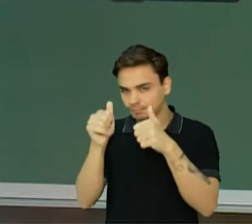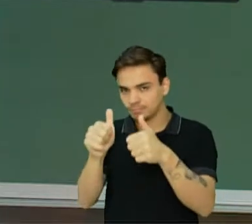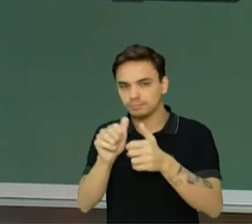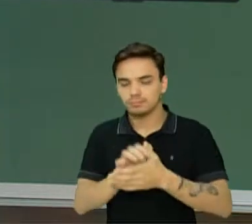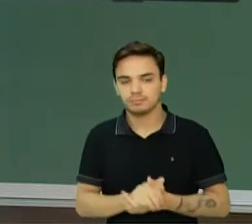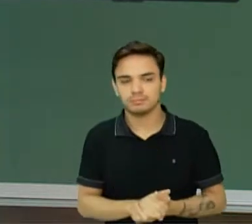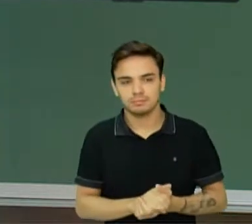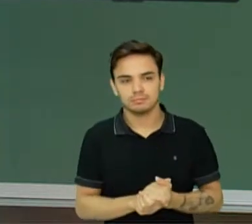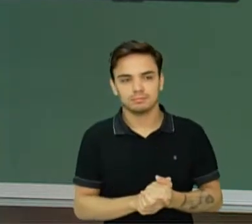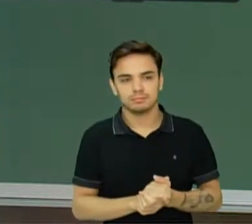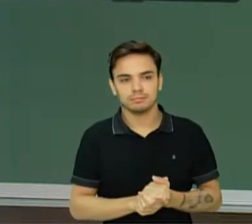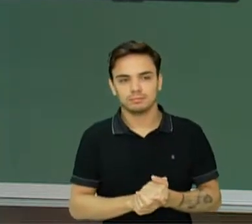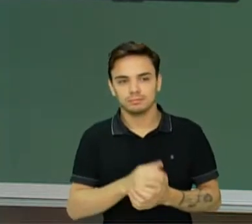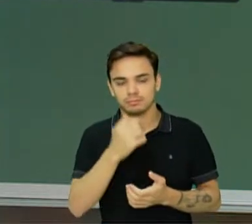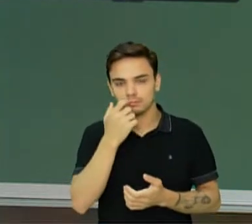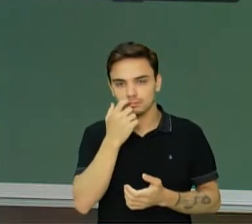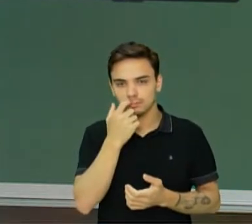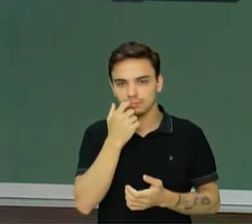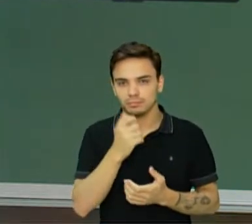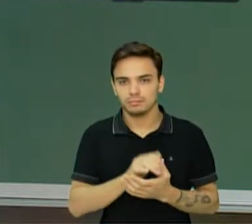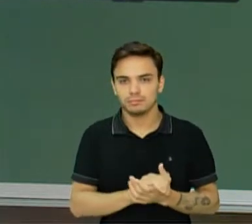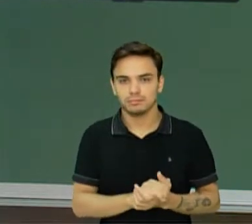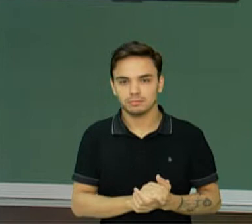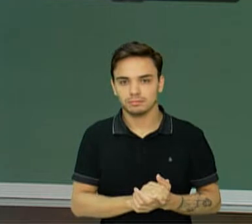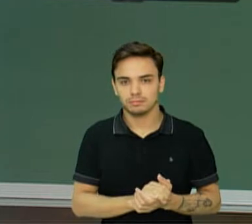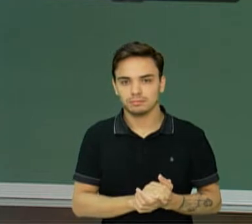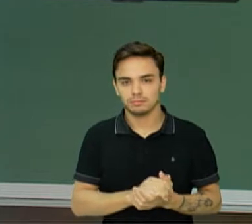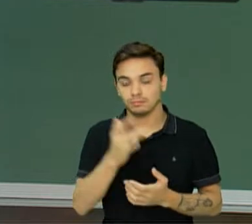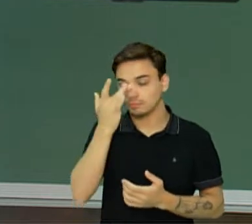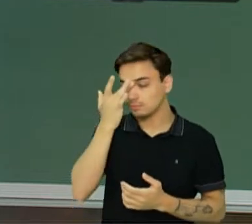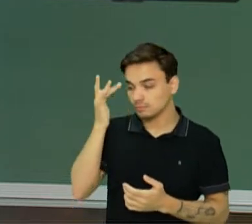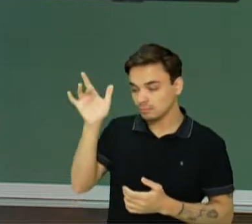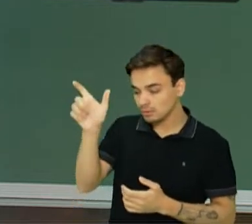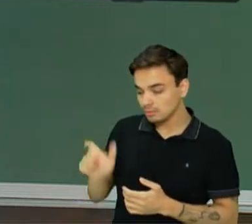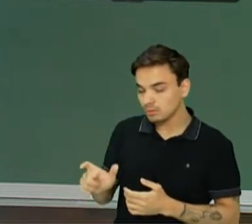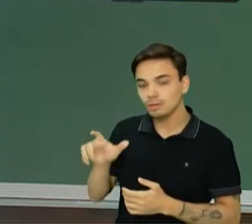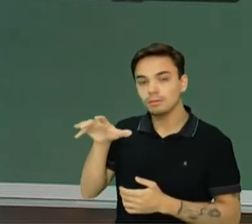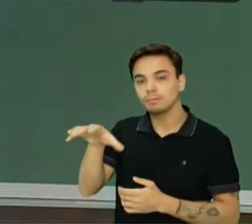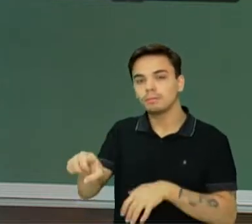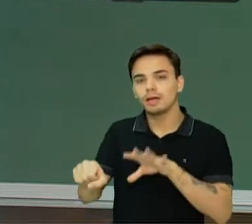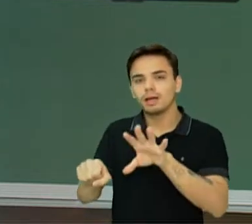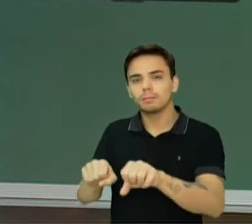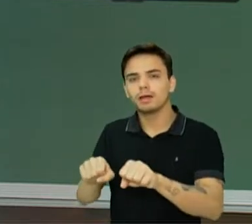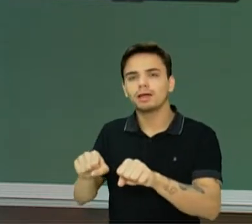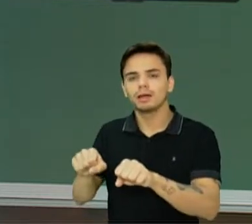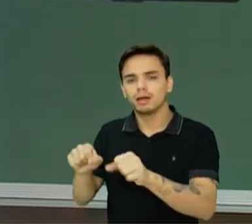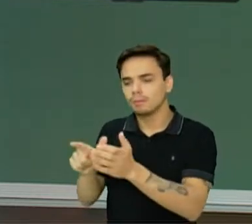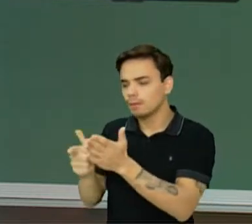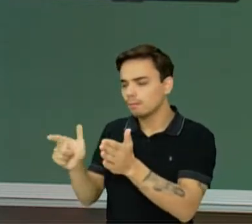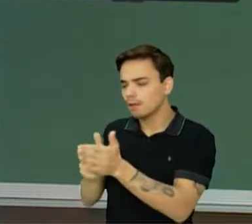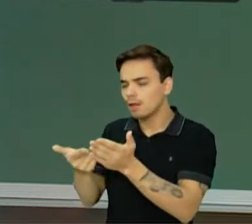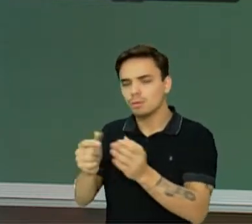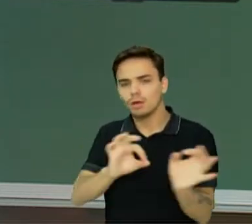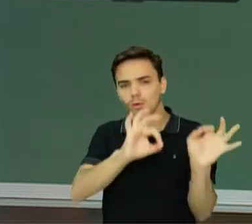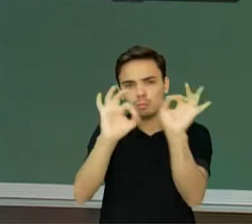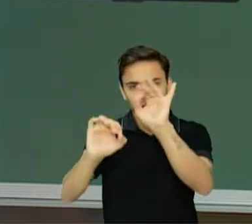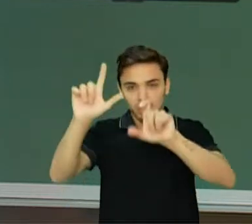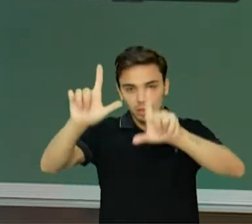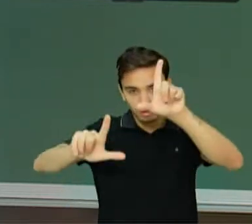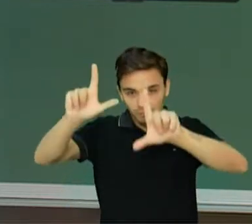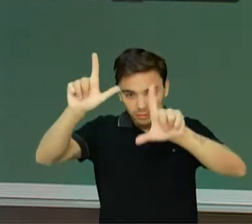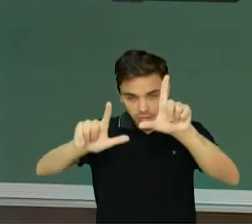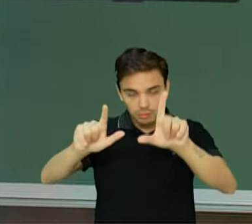ele, tá ok? E outra coisa importante, a galera que faz que pega as trilhas pedagógicas, o pessoal que faz as atividades pela televisão,